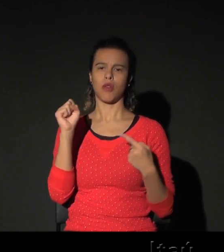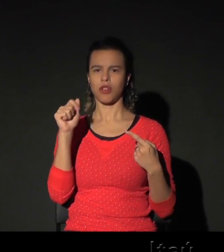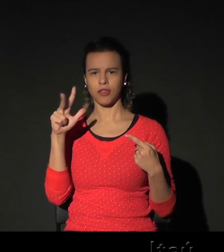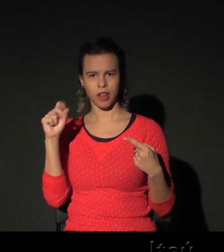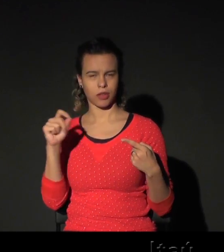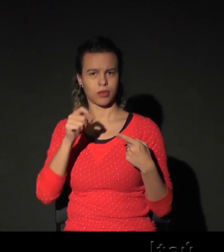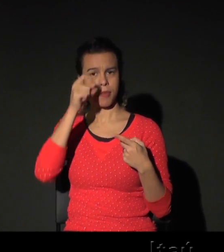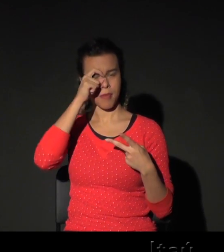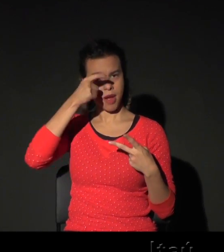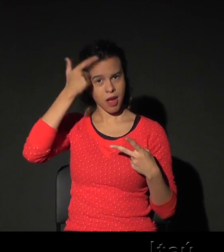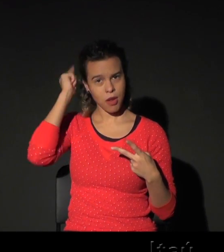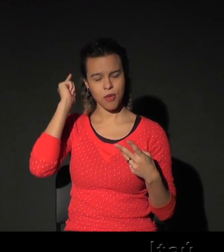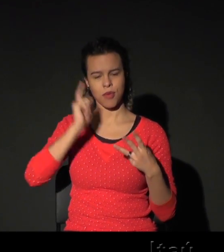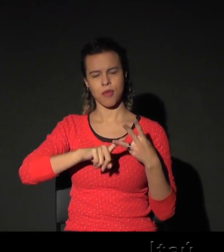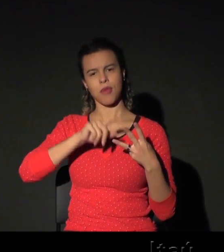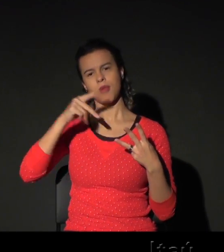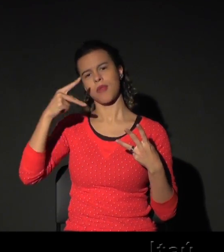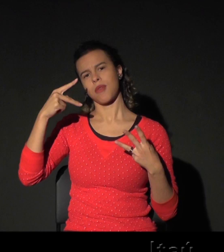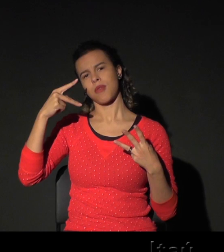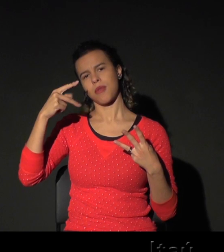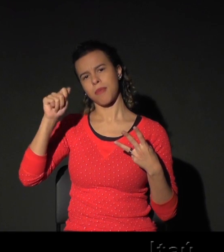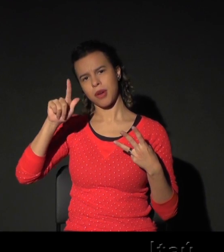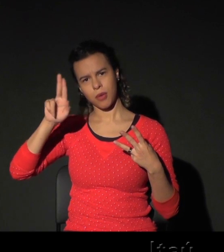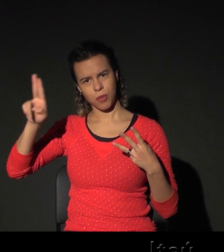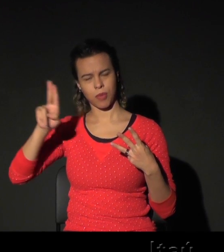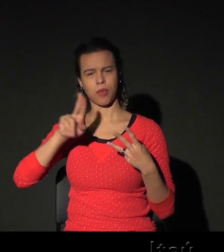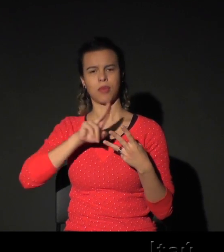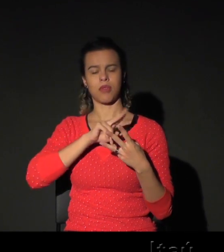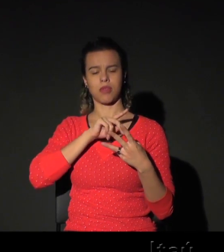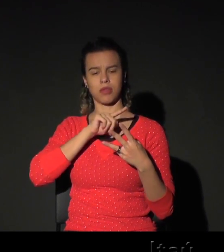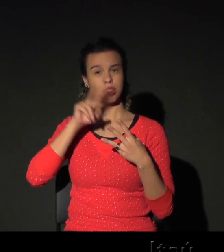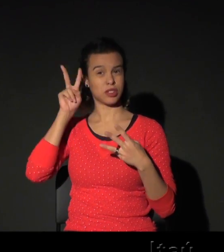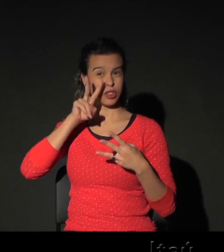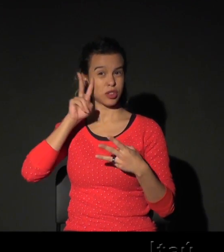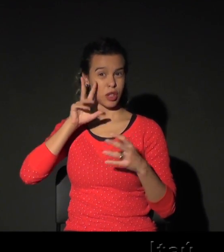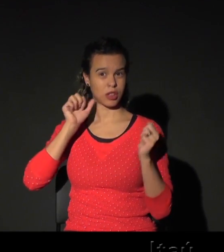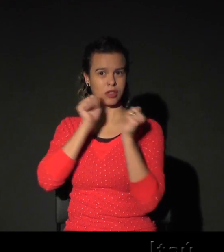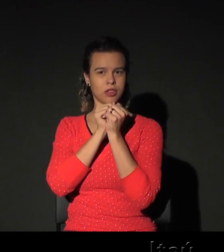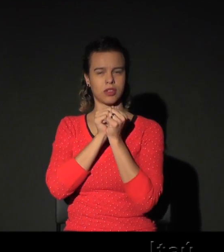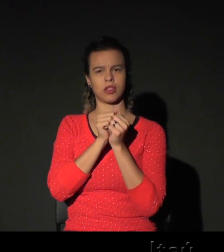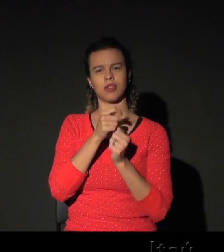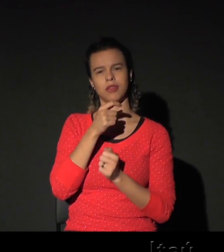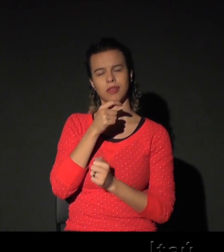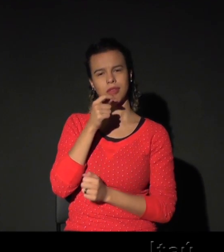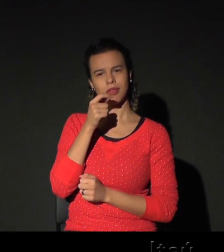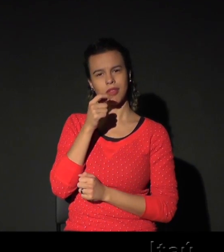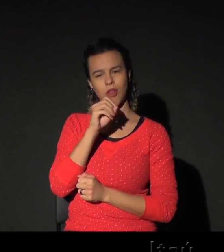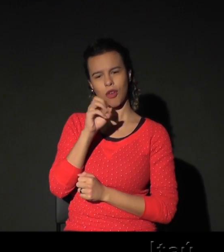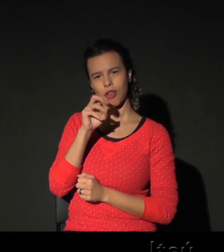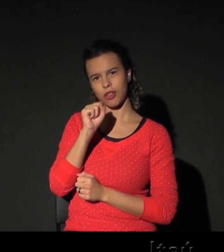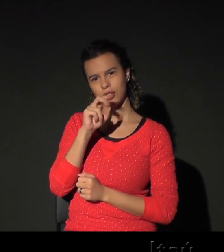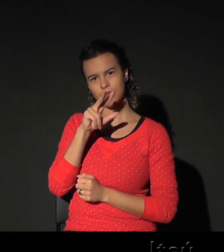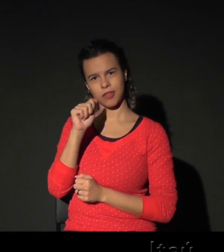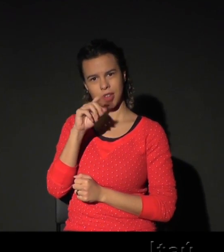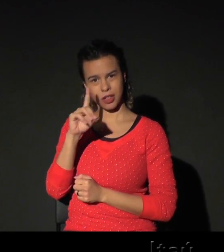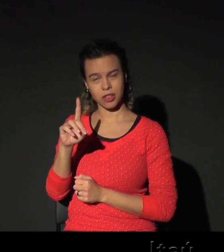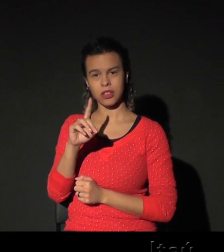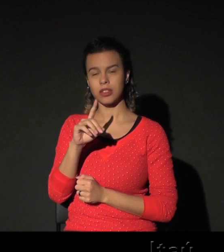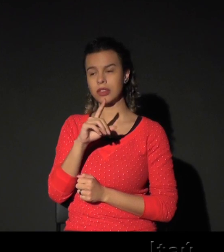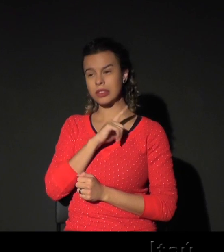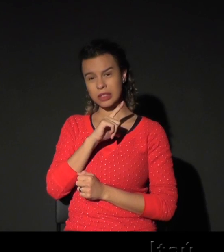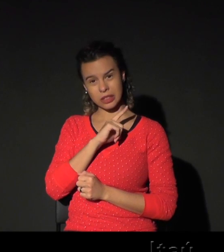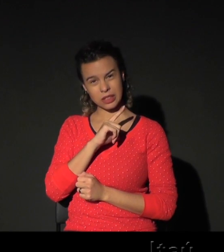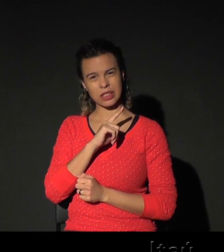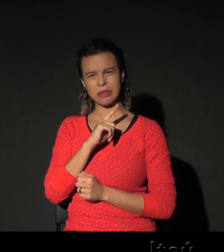Pagu também entra na na na minha biografia e na história como a companheira josval apesar de ter tido uma carreira n é